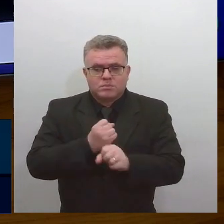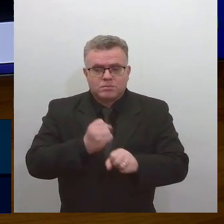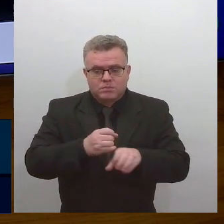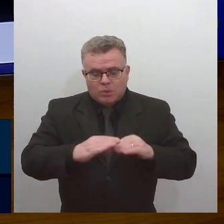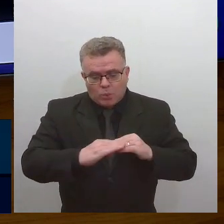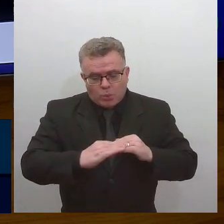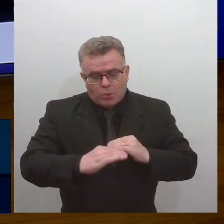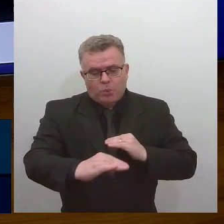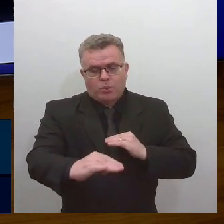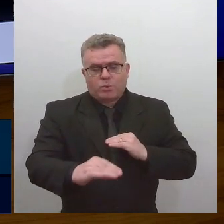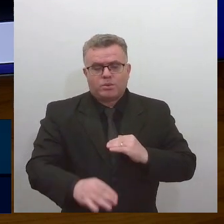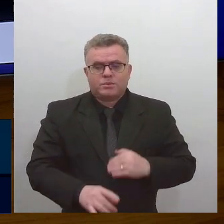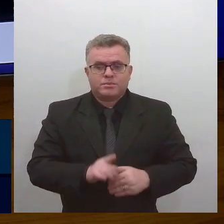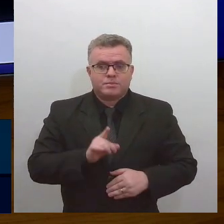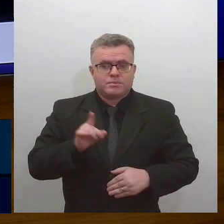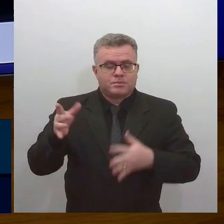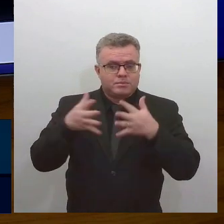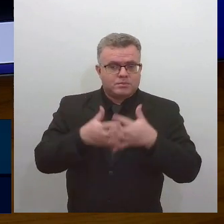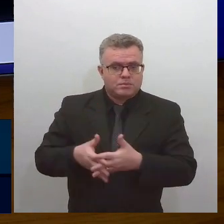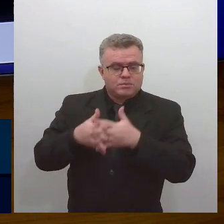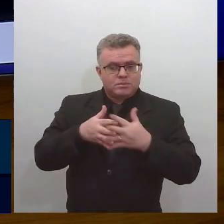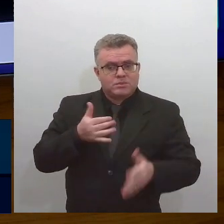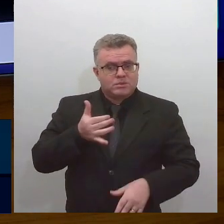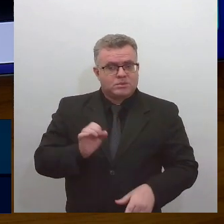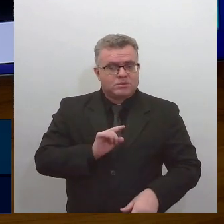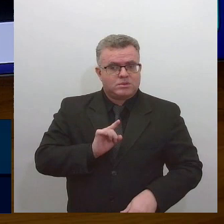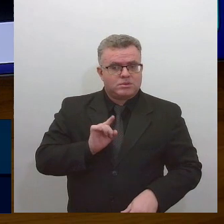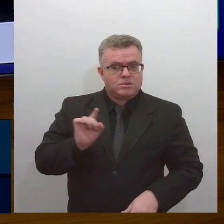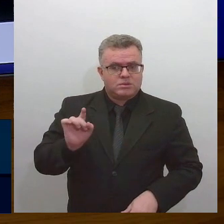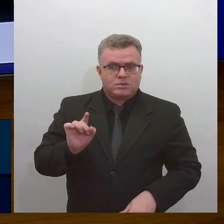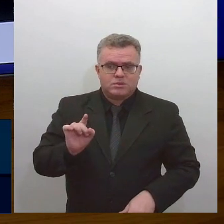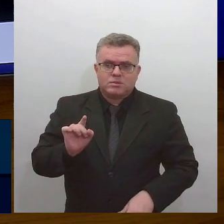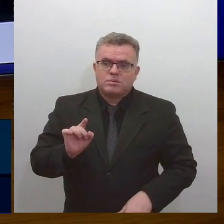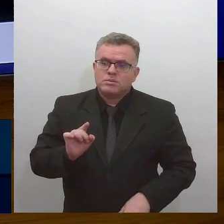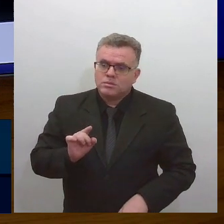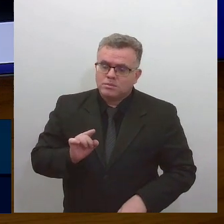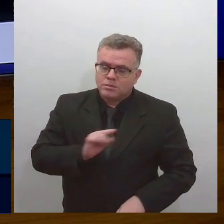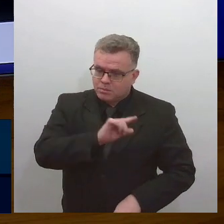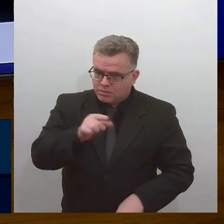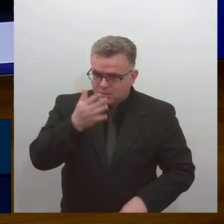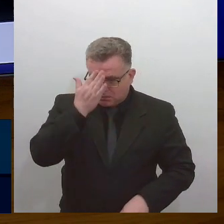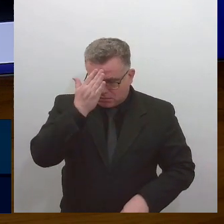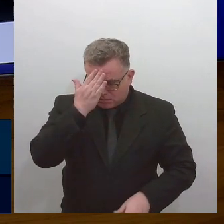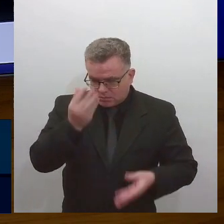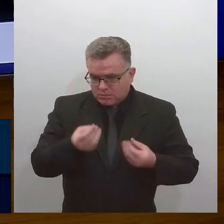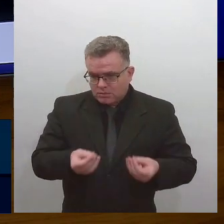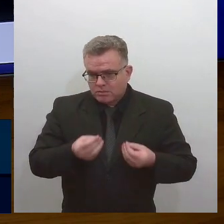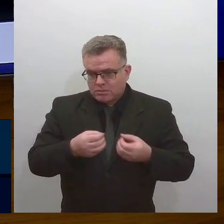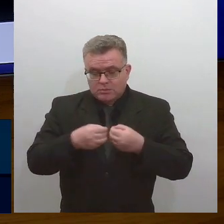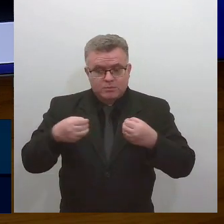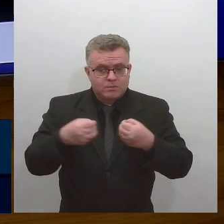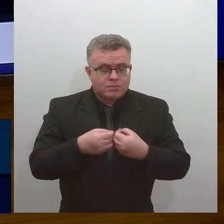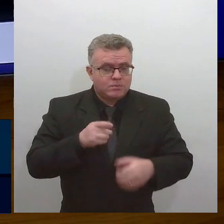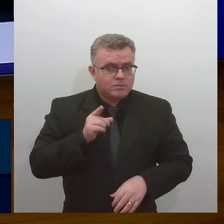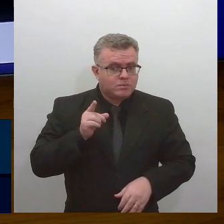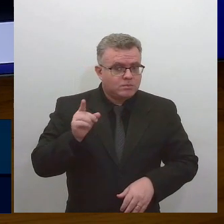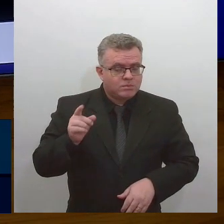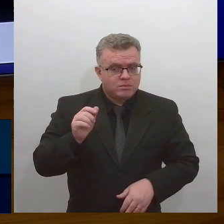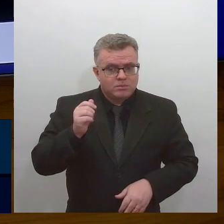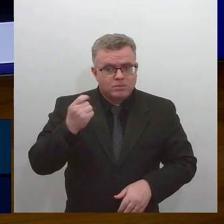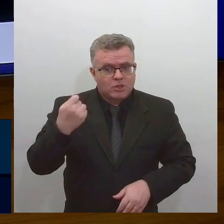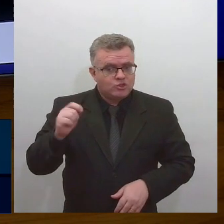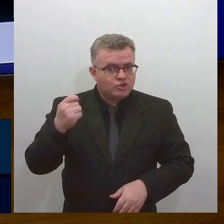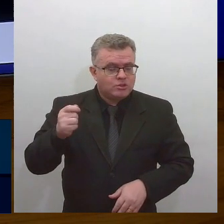10 e para vocês terem ideia vamos falar do um vizinho nosso a Argentina tô falando da Argentina Hein